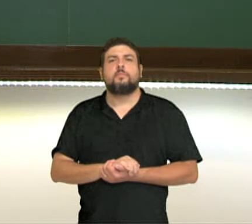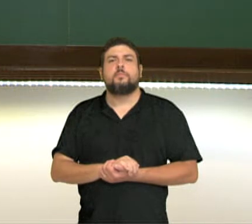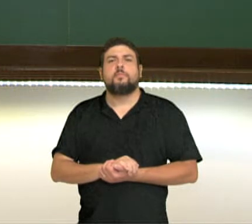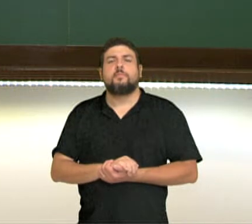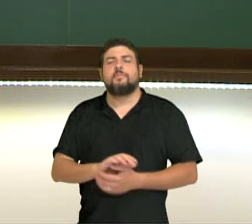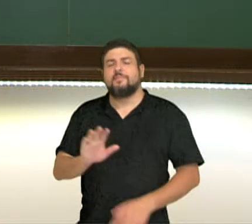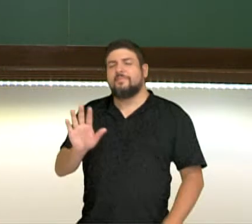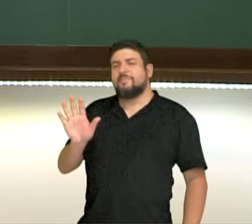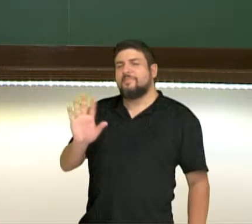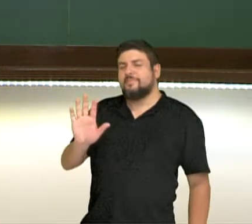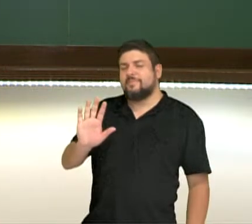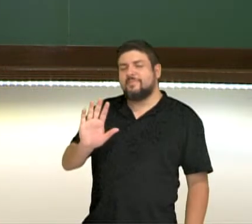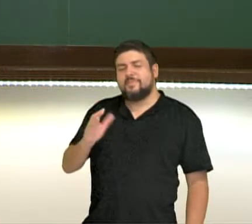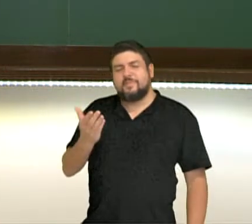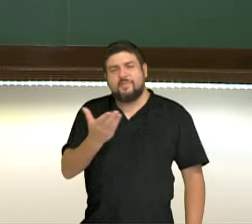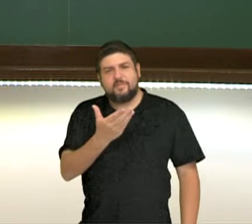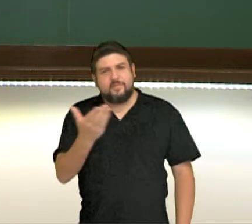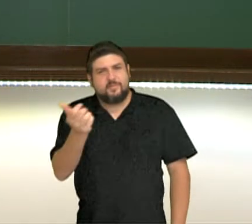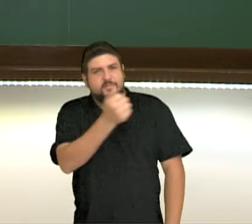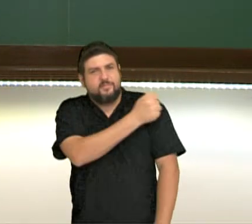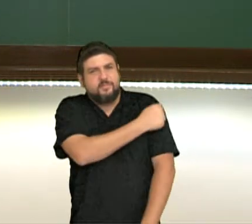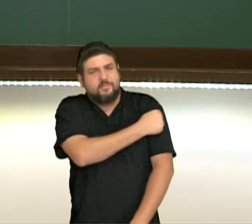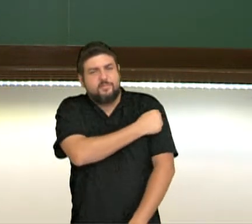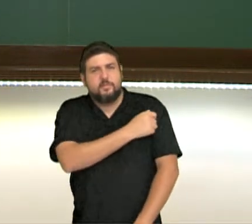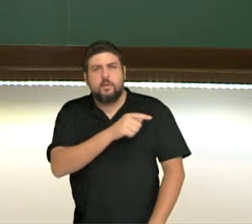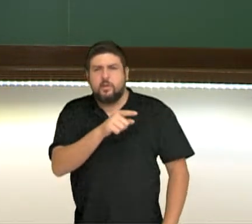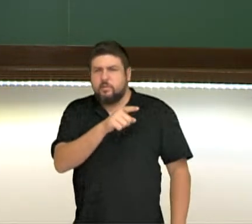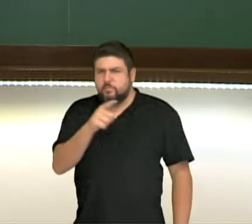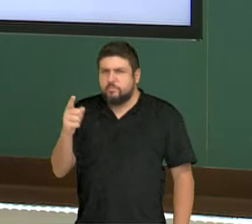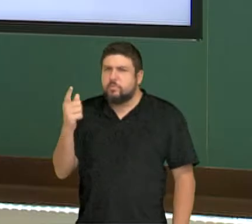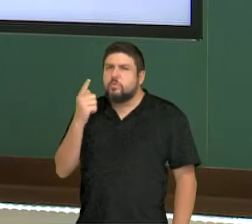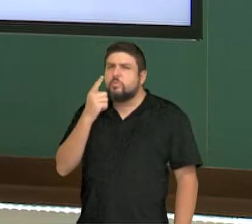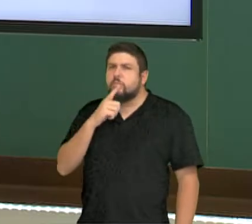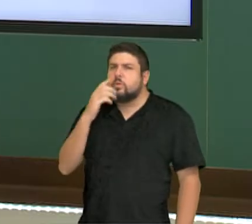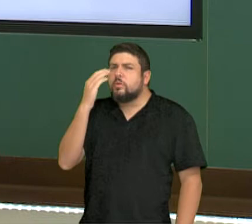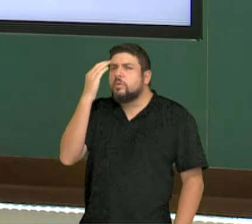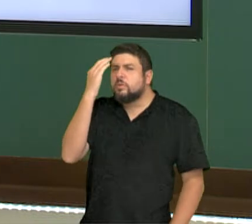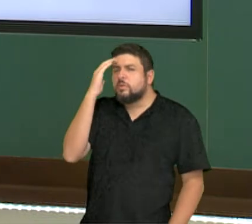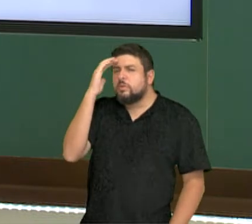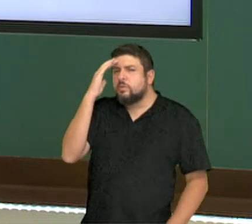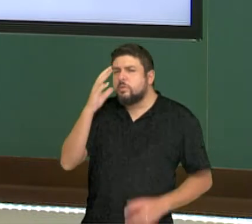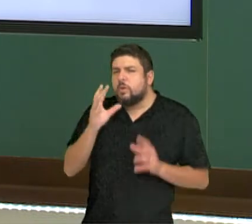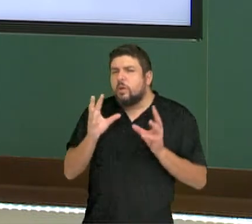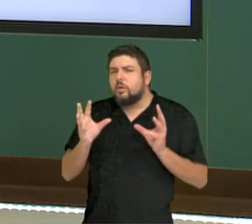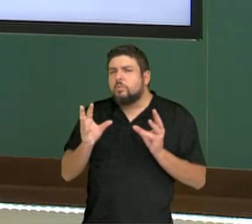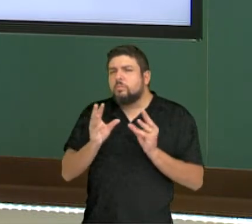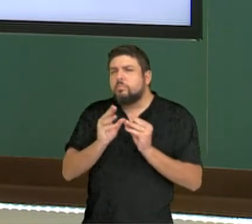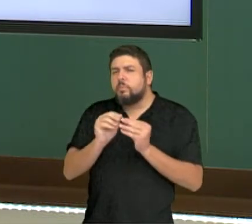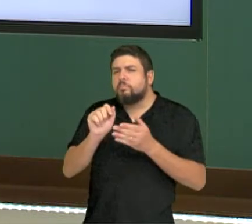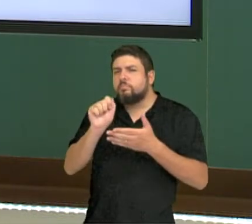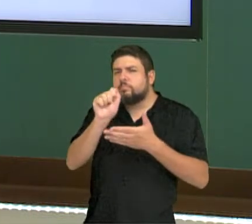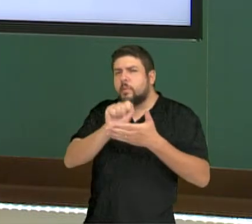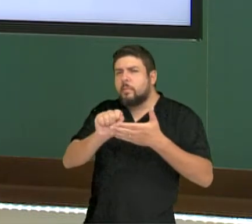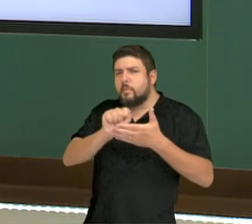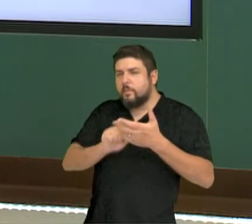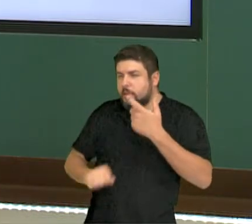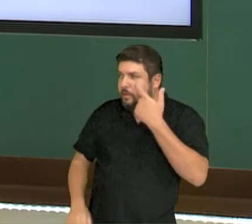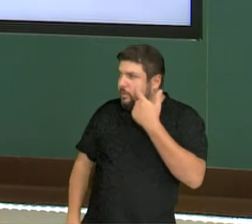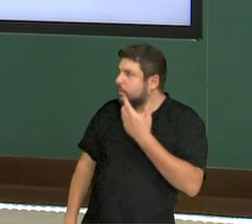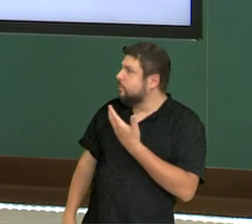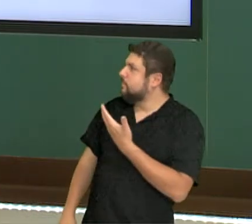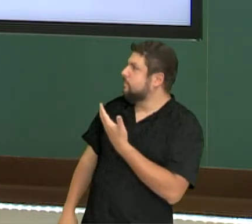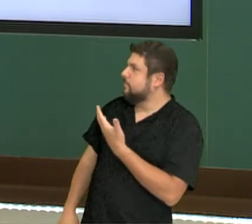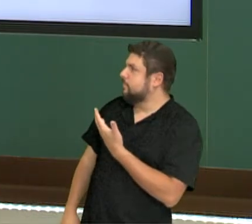Olá Então mas queria dizer estudantes conseguiram resolver o enigma acho que tá